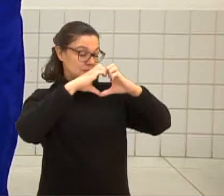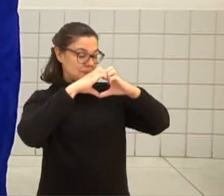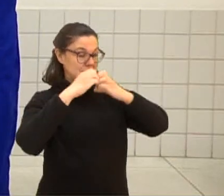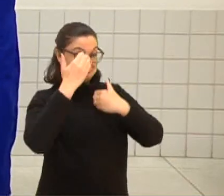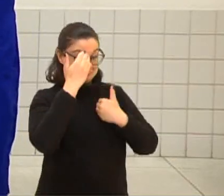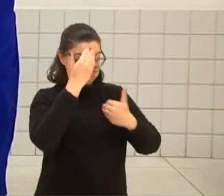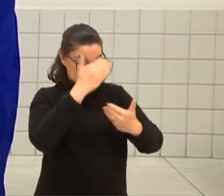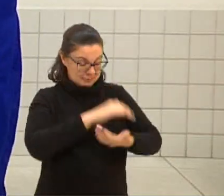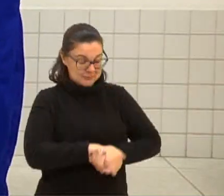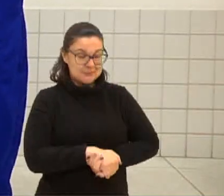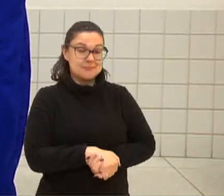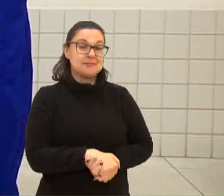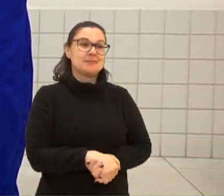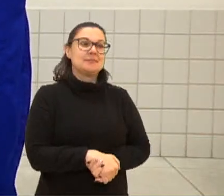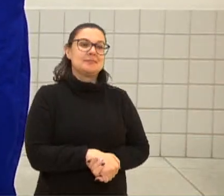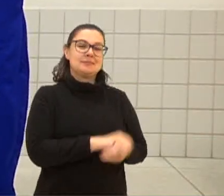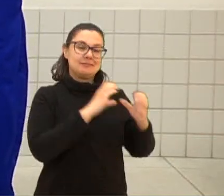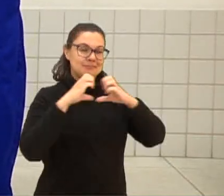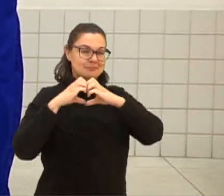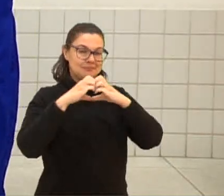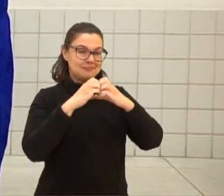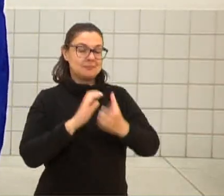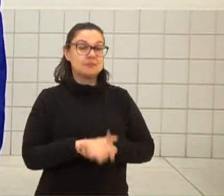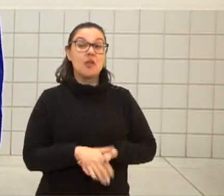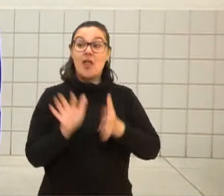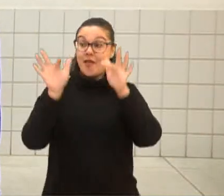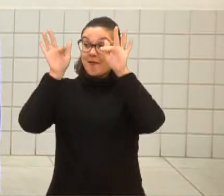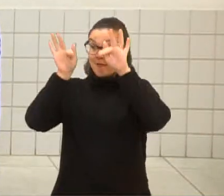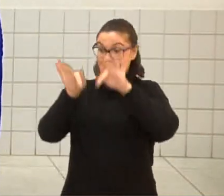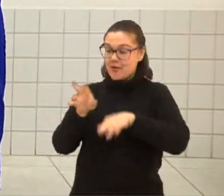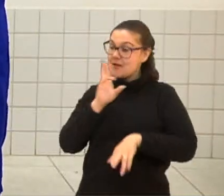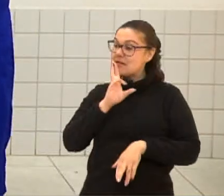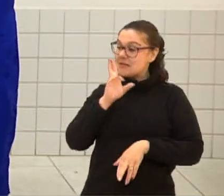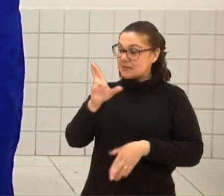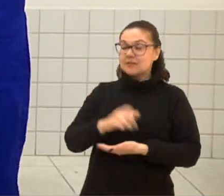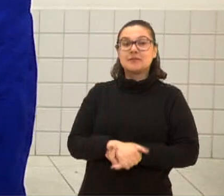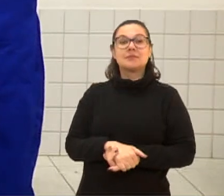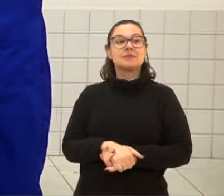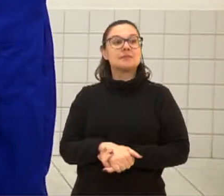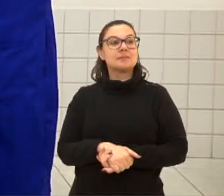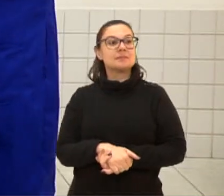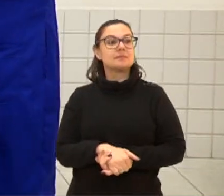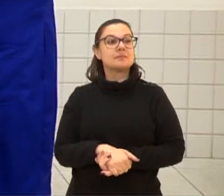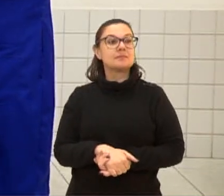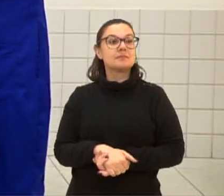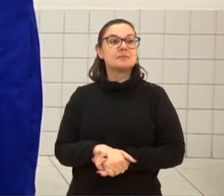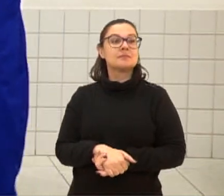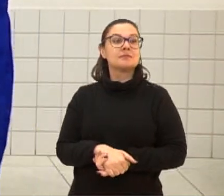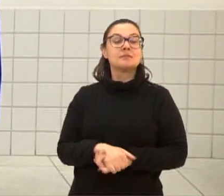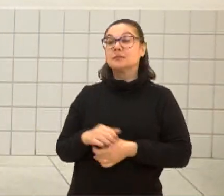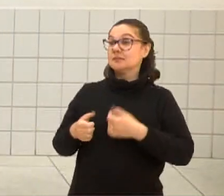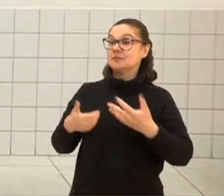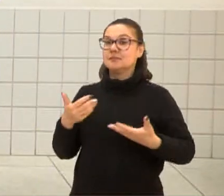Obrigado. Obrigado. De coração. Então, o tempo acabou, agora vamos à nossa resposta aqui. Bora lá. Vamos ver.